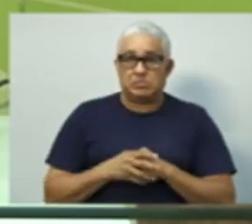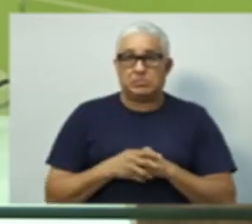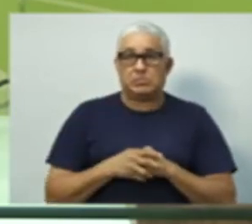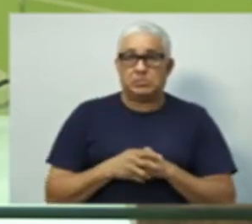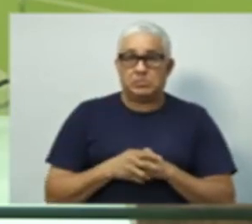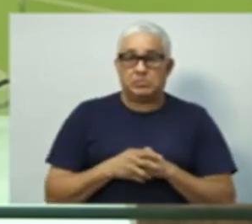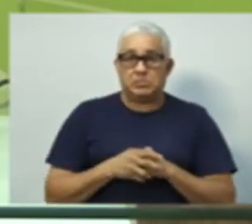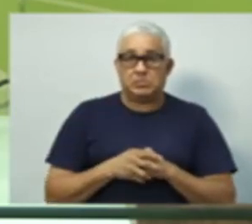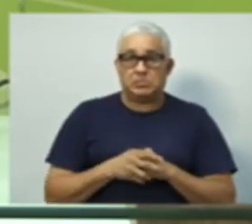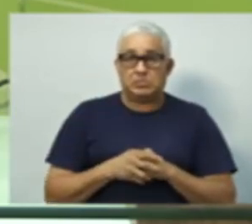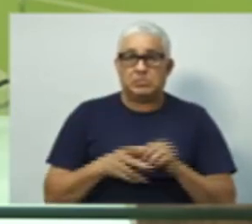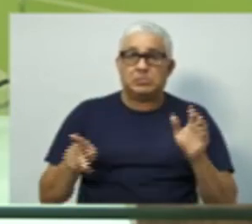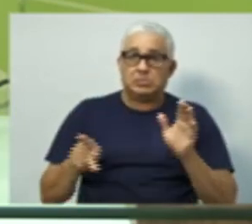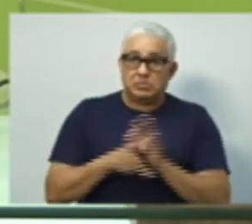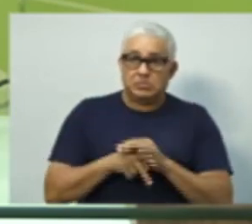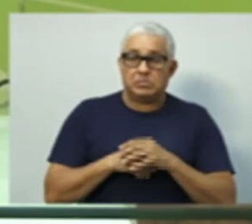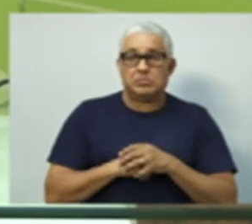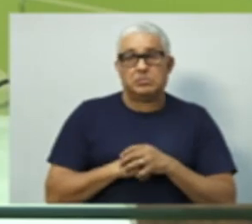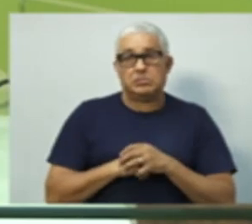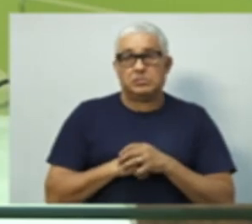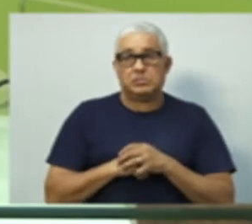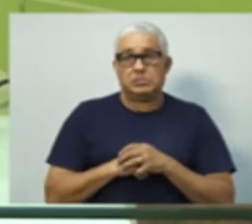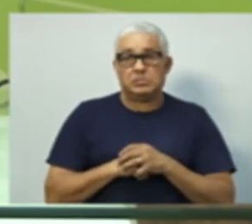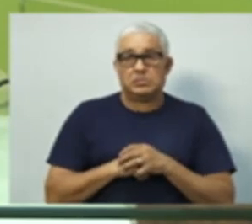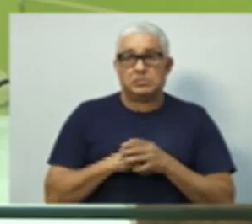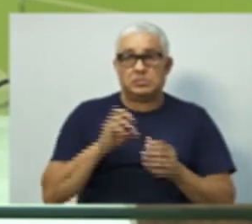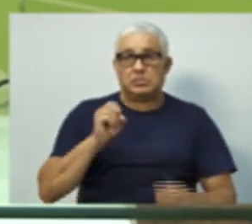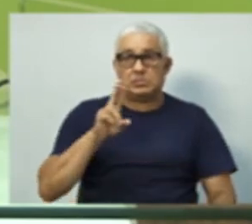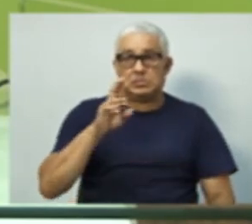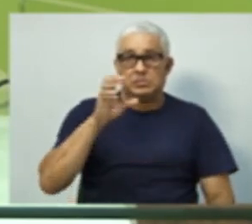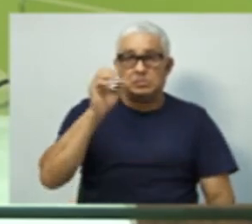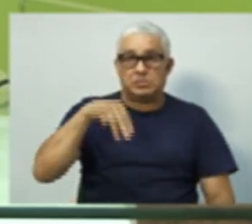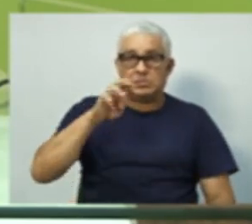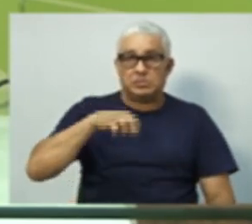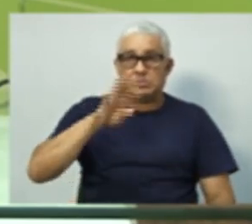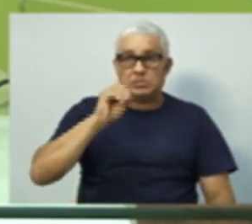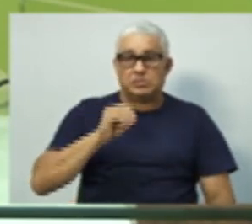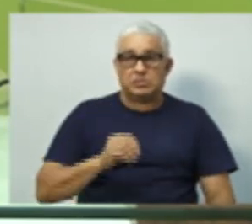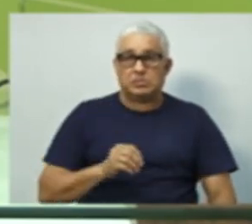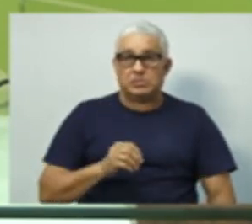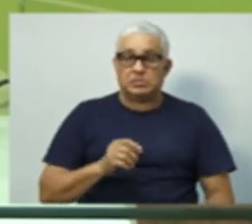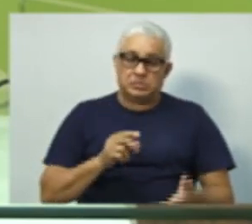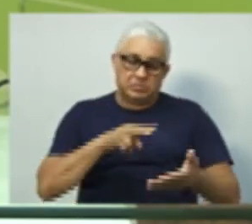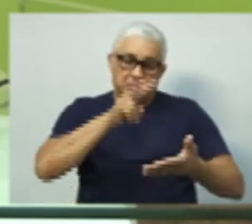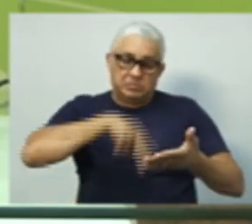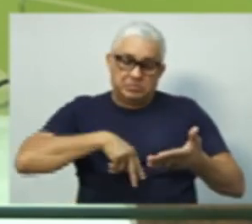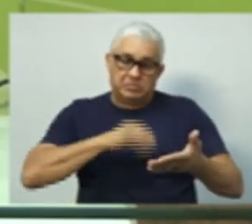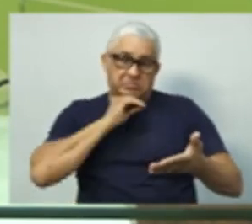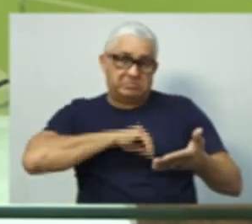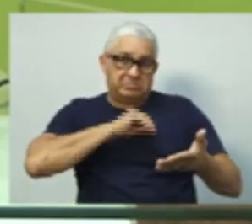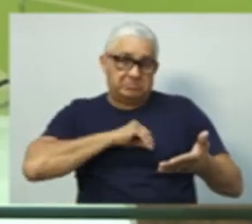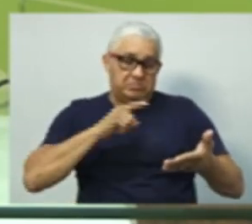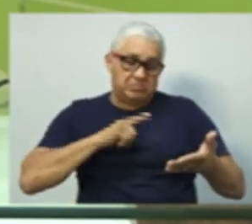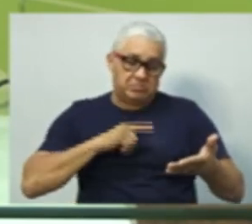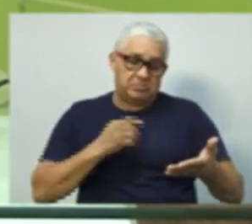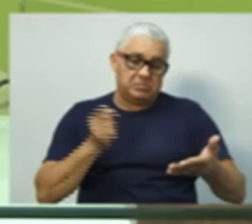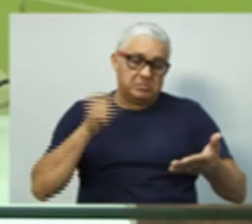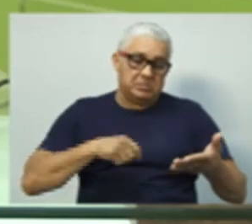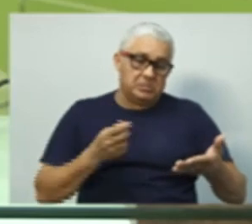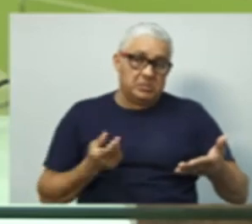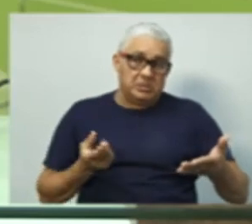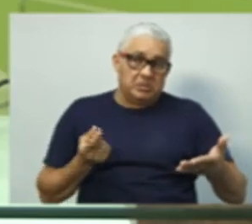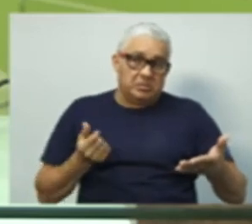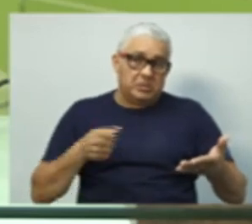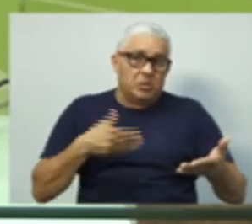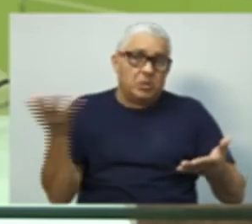nós sejamos superavitário também, que nós possamos ganhar mais, que as